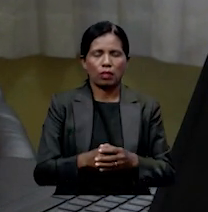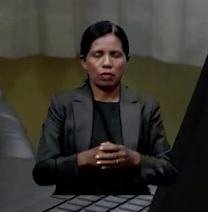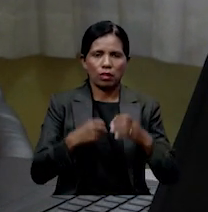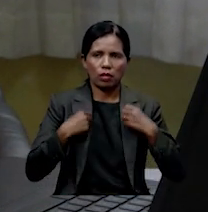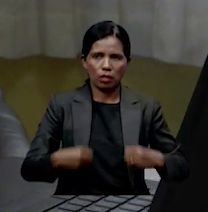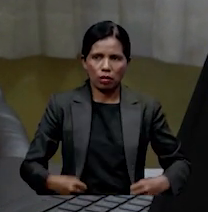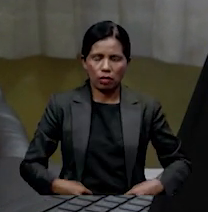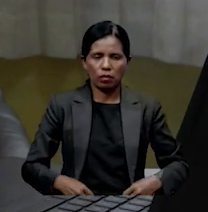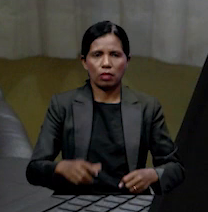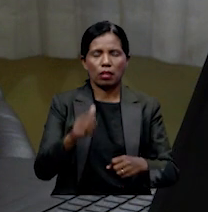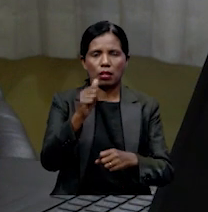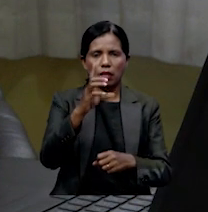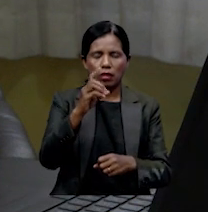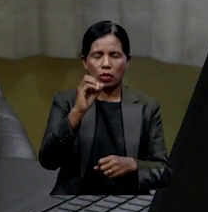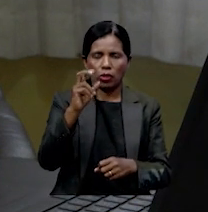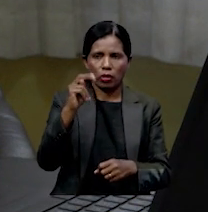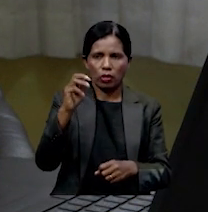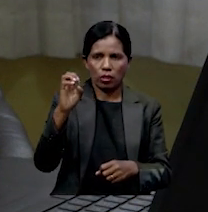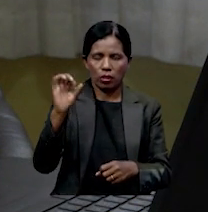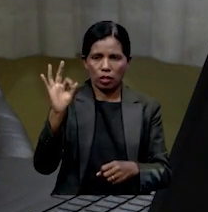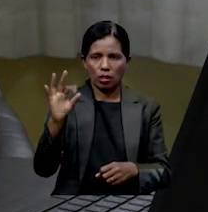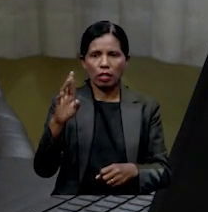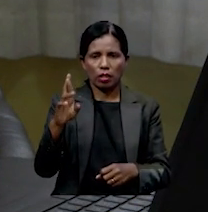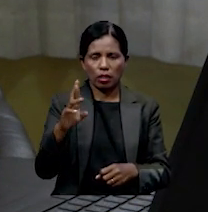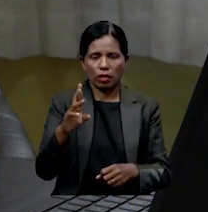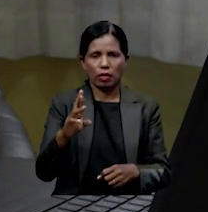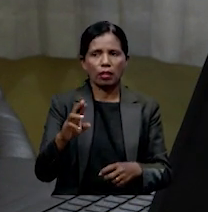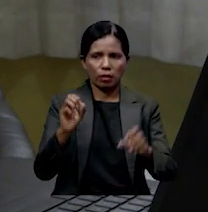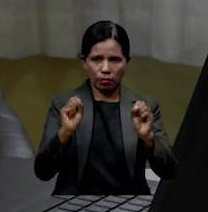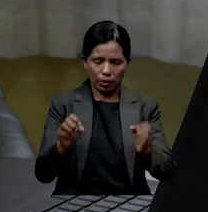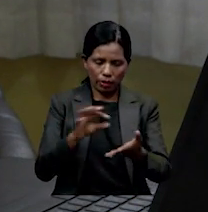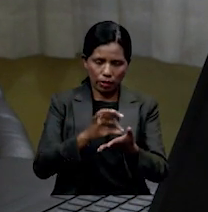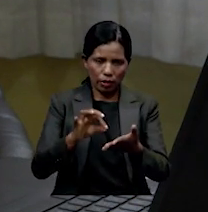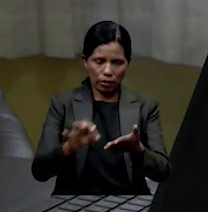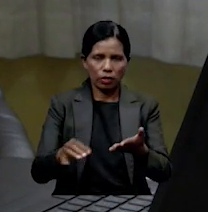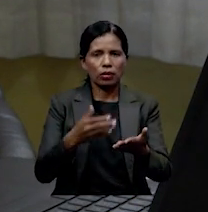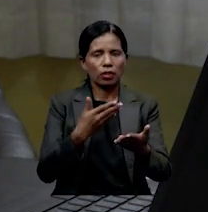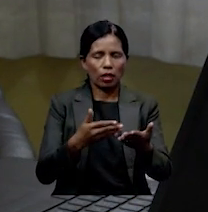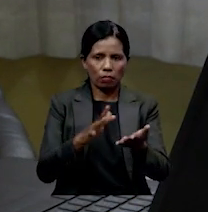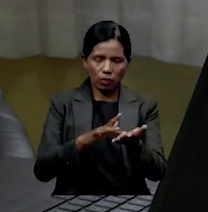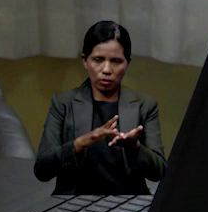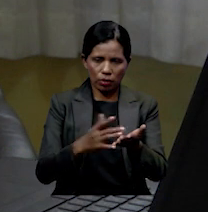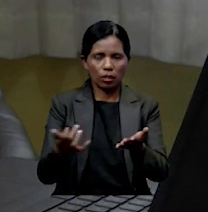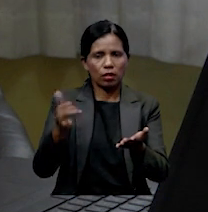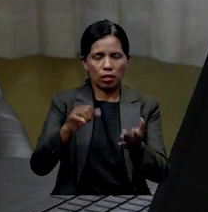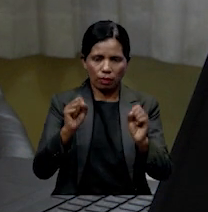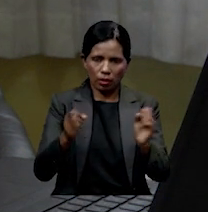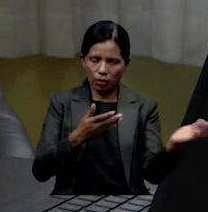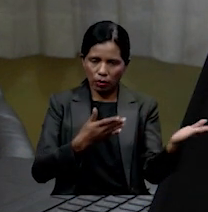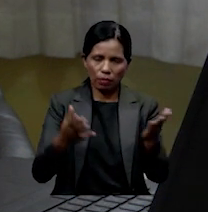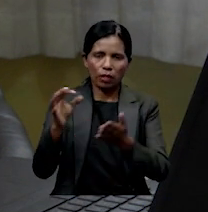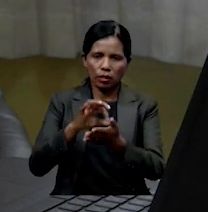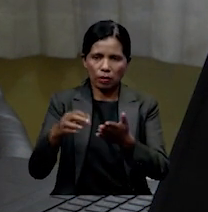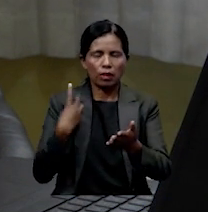hose adonerinia por hose alfandegania para tu bele registro produto sir neve sir oficial registro neve ne para tu bele